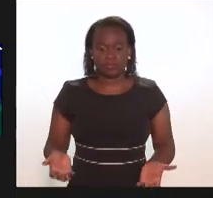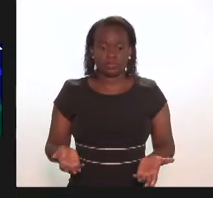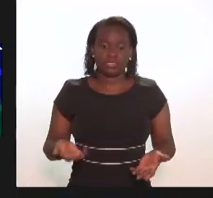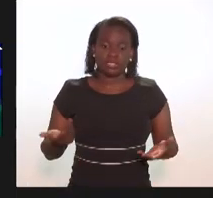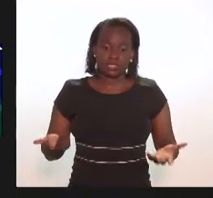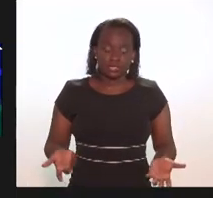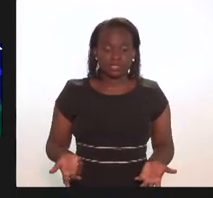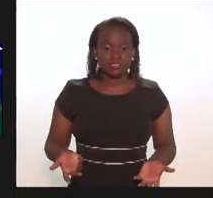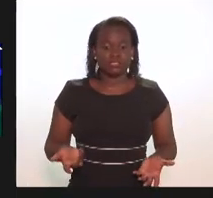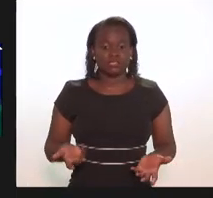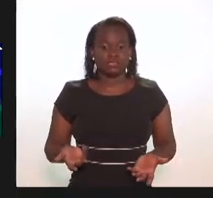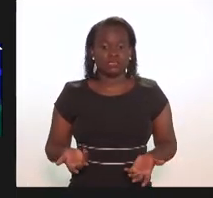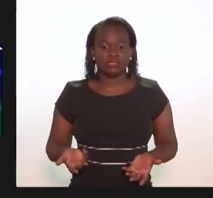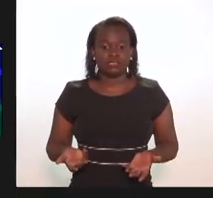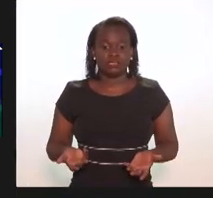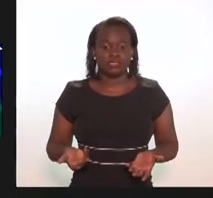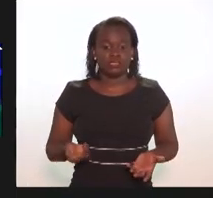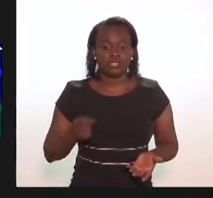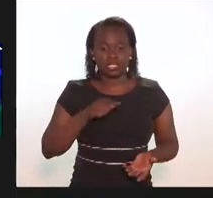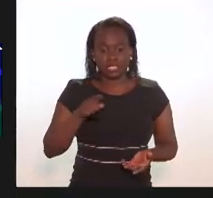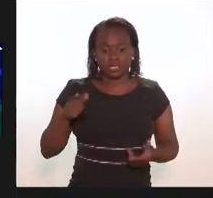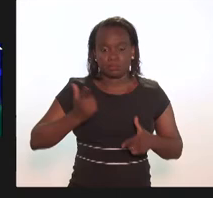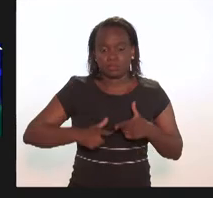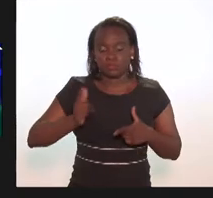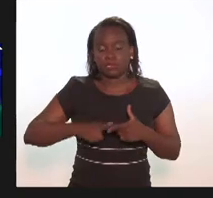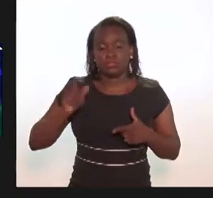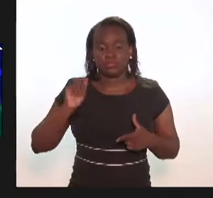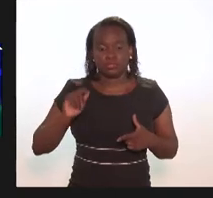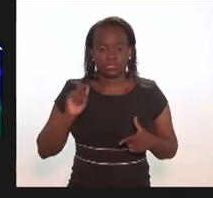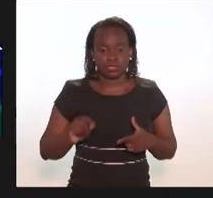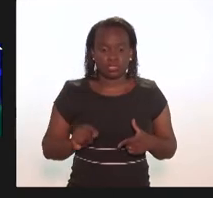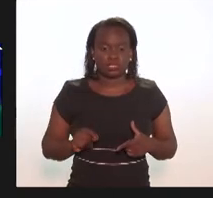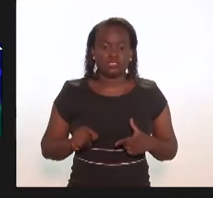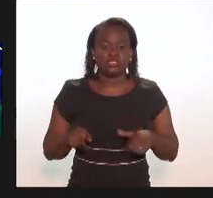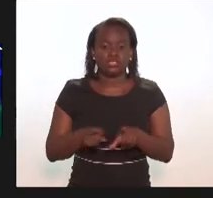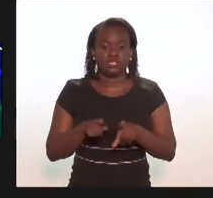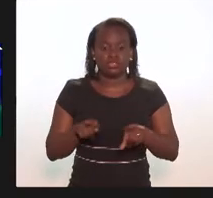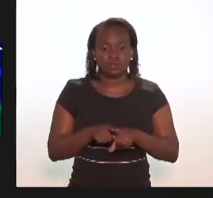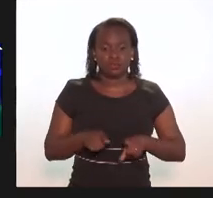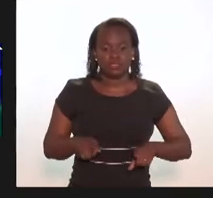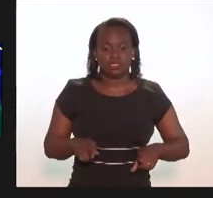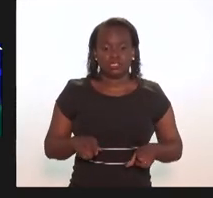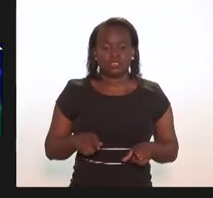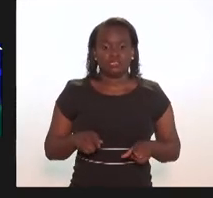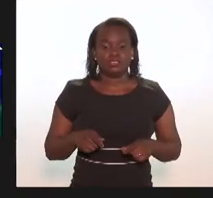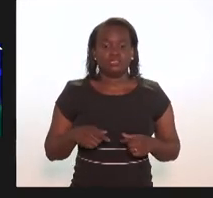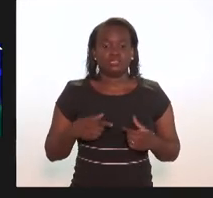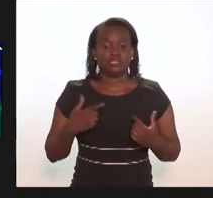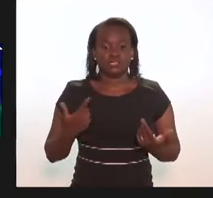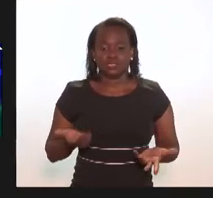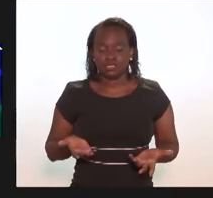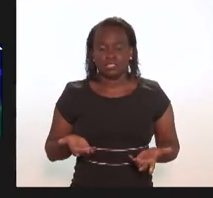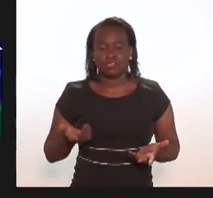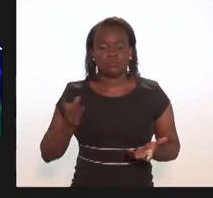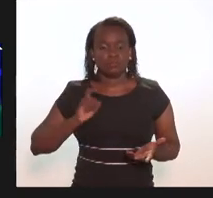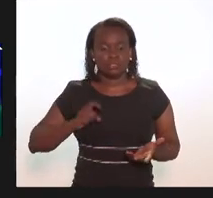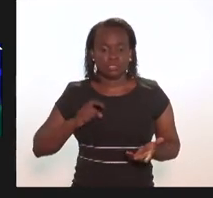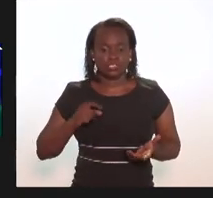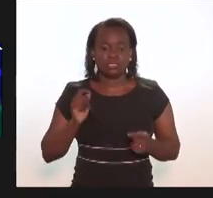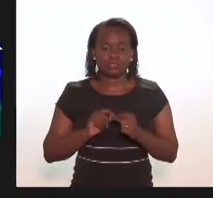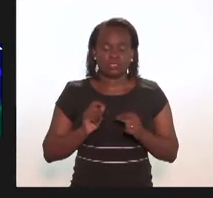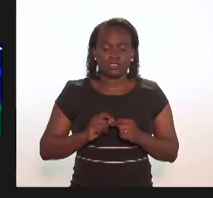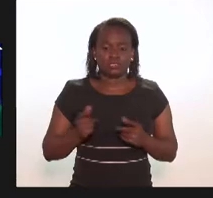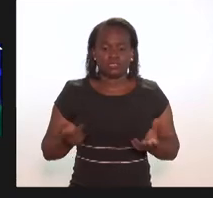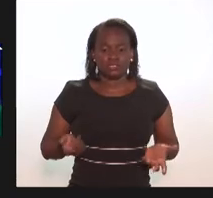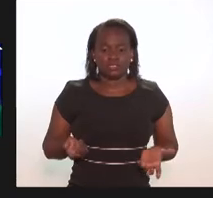E essa questão, ela também diz respeito à igualdade entre homens e